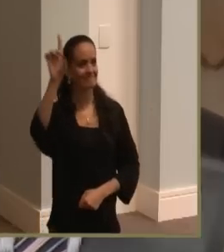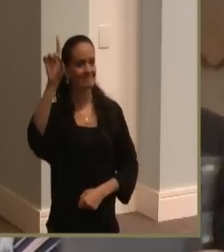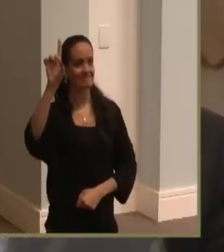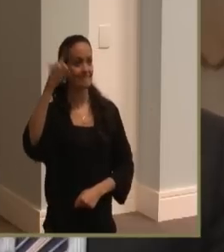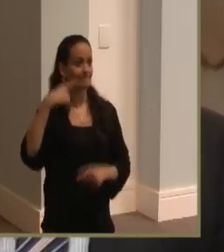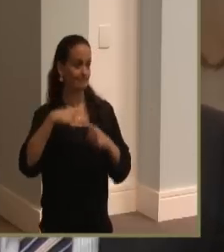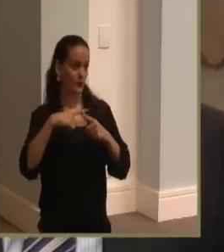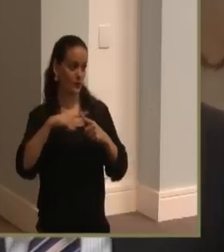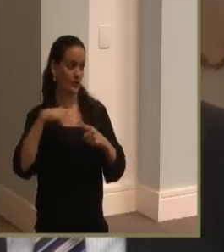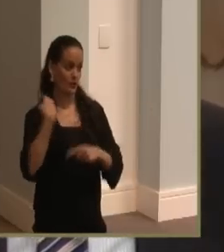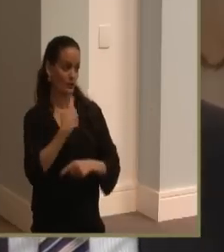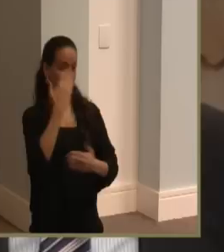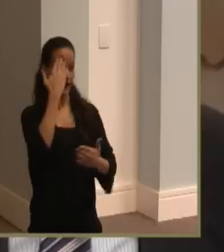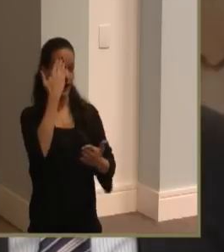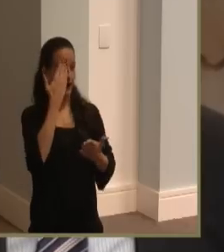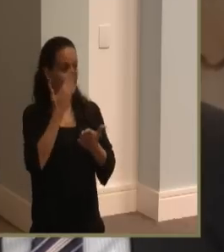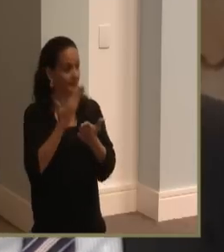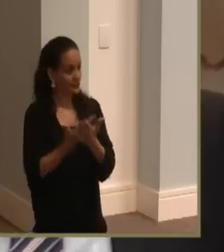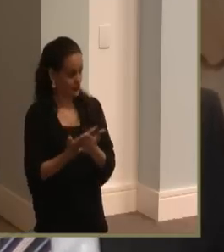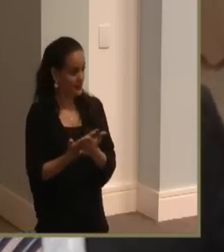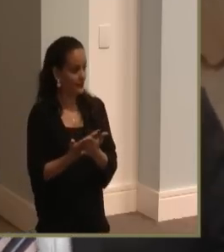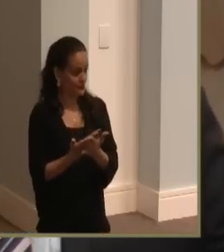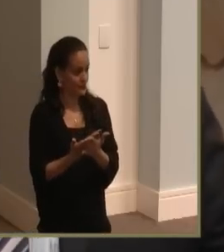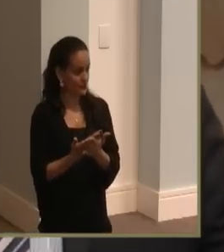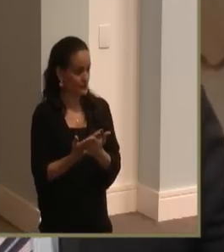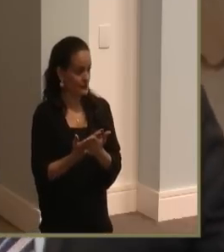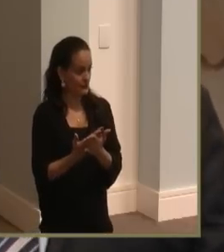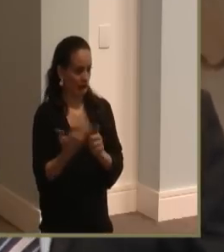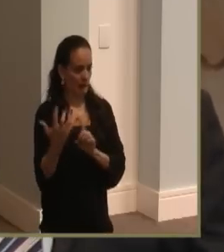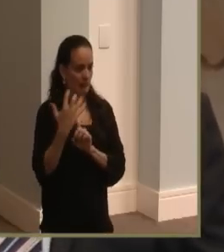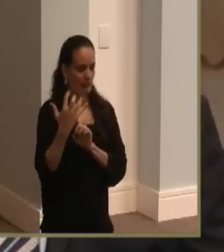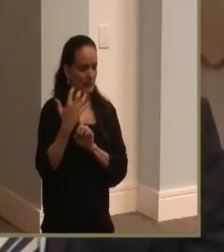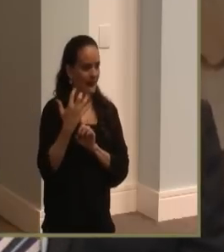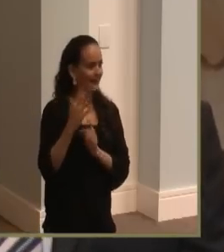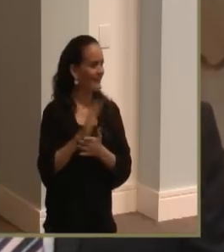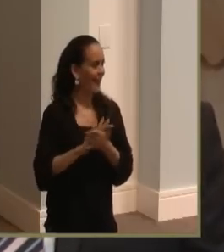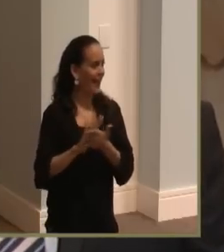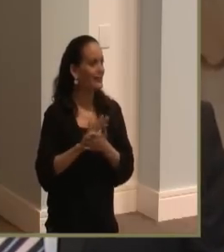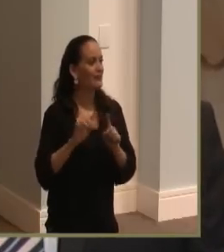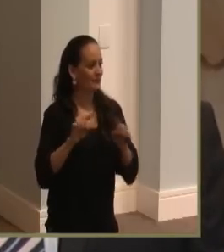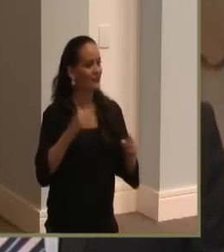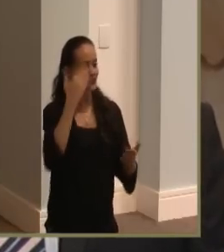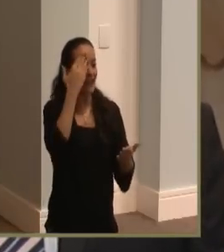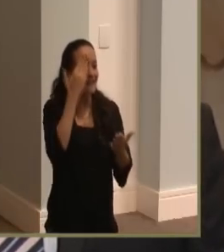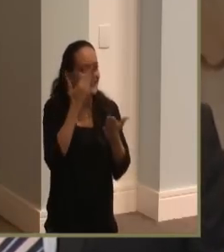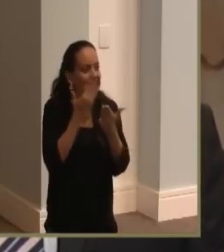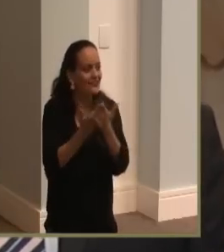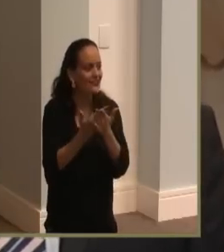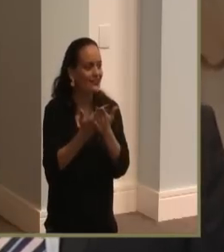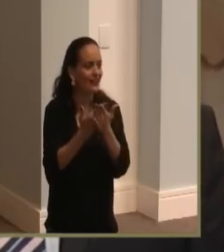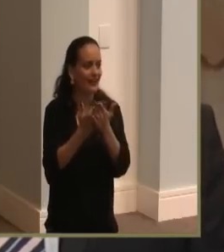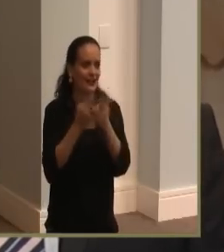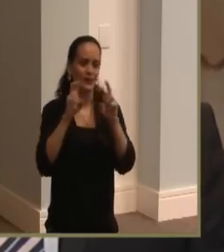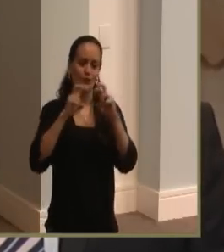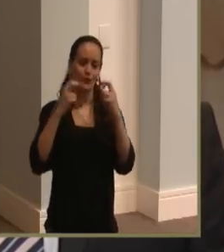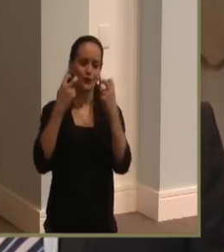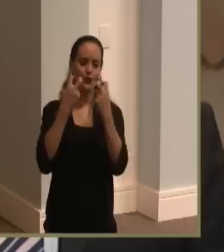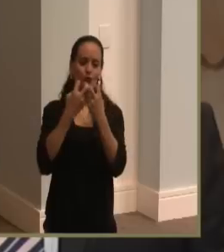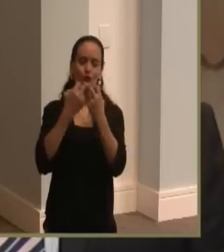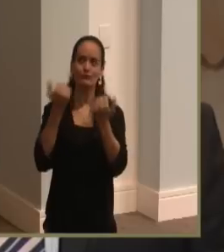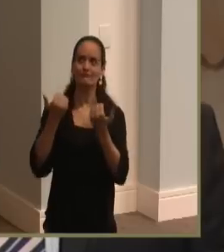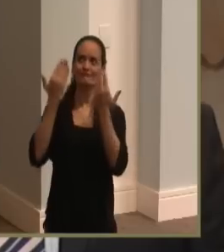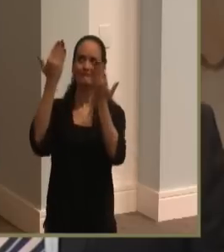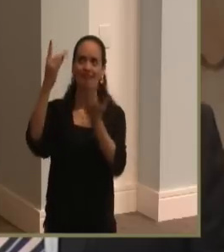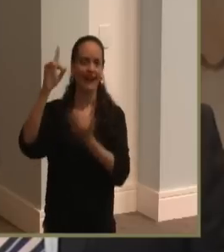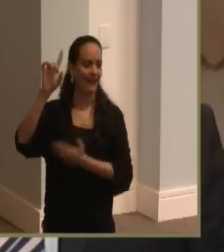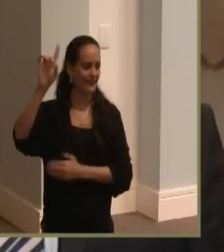Acreditamos de maneira espontânea, sem pressões, de poder prestar um culto ao Senhor. Você que aqui